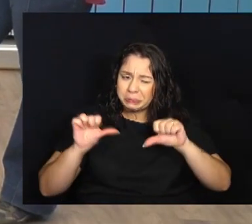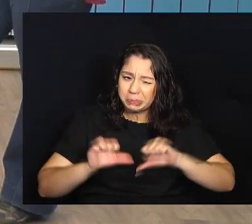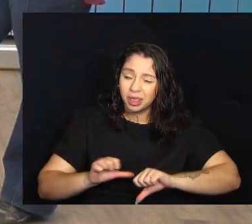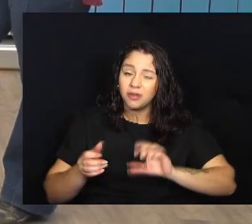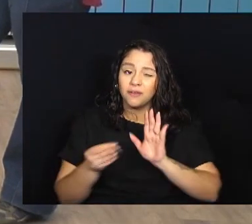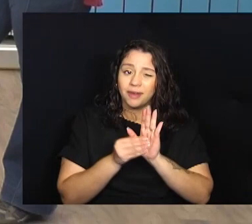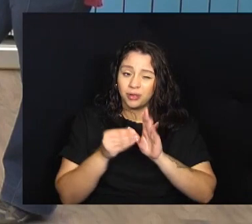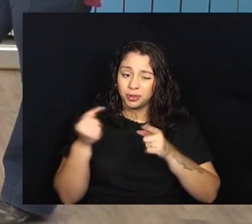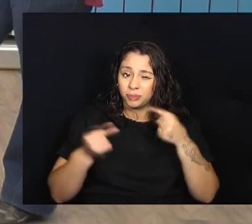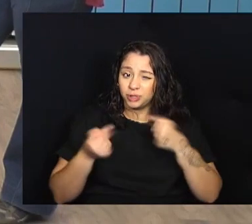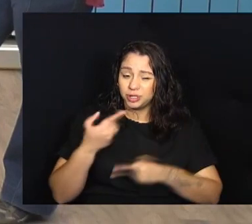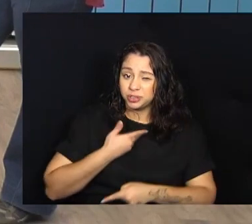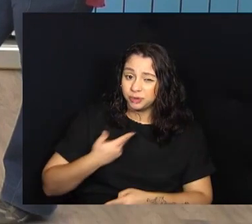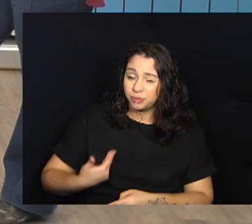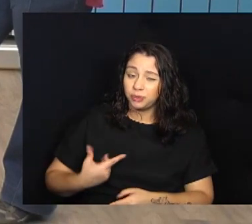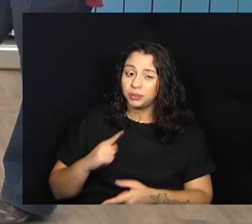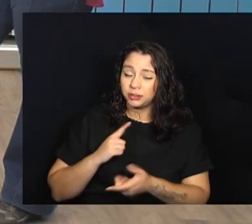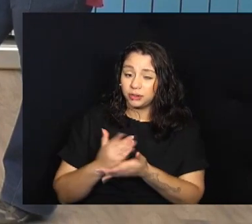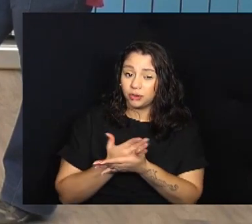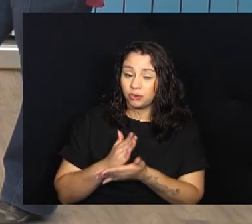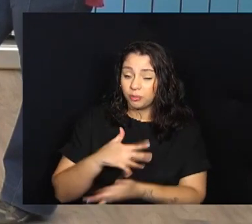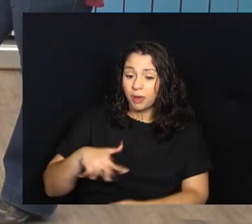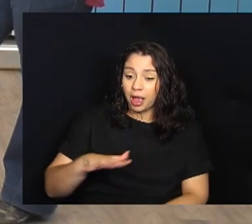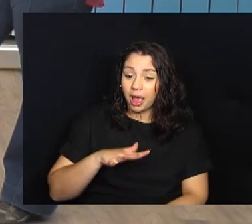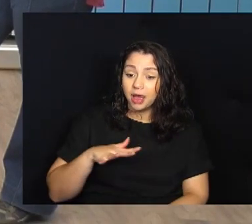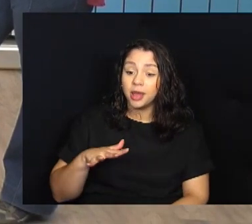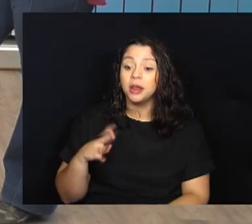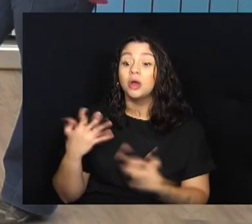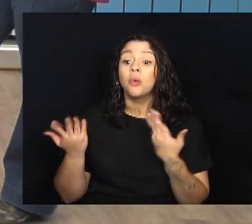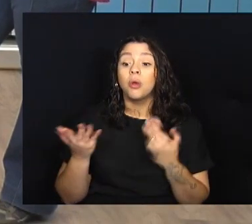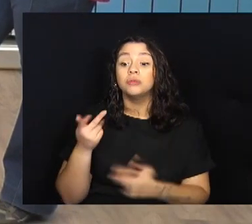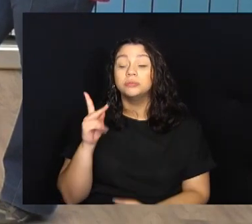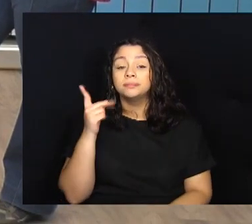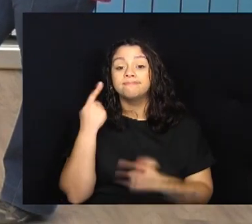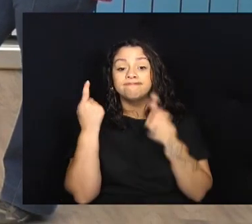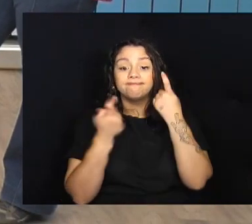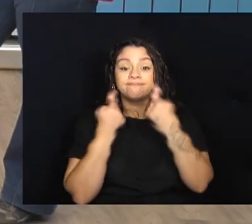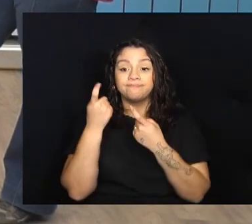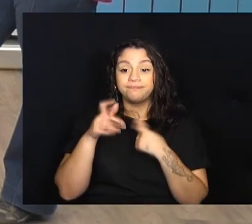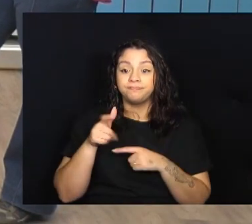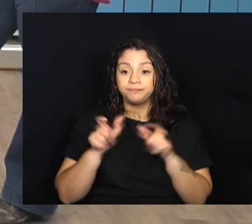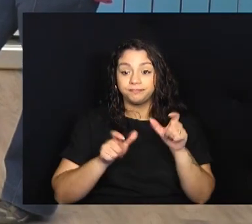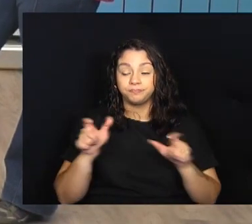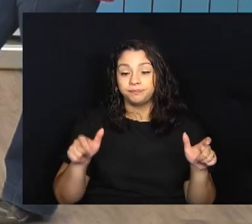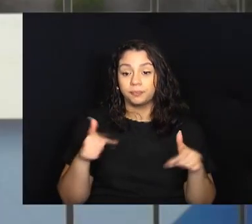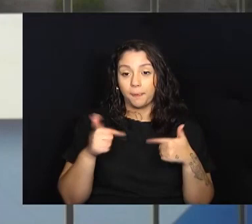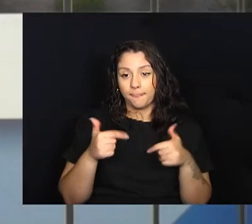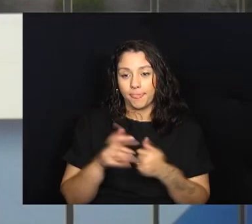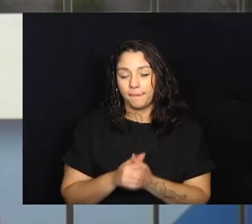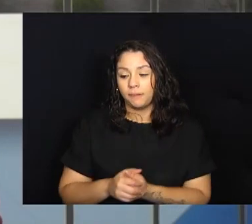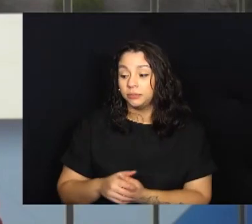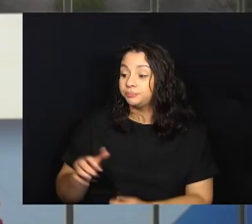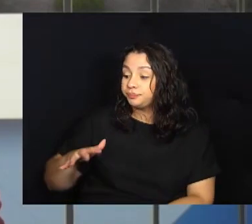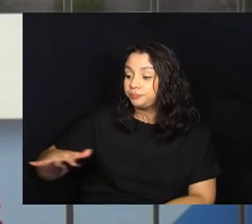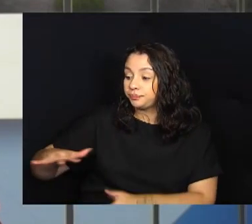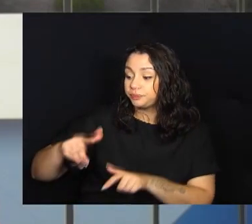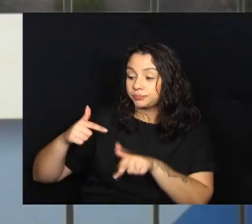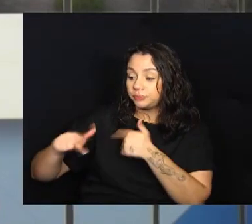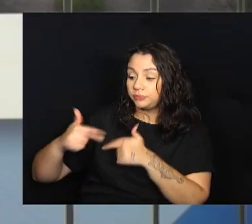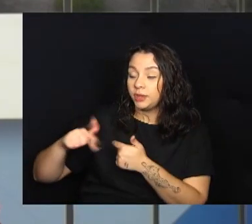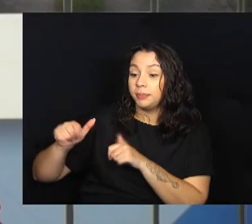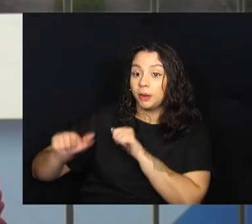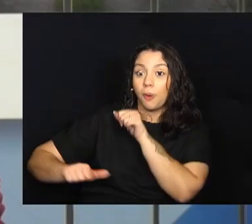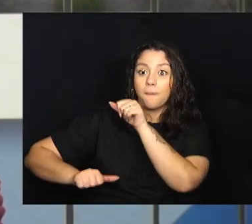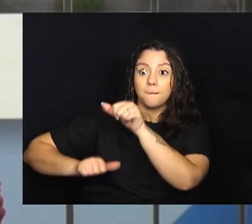políticas públicas em alguma área específica. Qual que é a sua preocupação com o trabalhador? Na verdade, o mundo do trabalho mudou